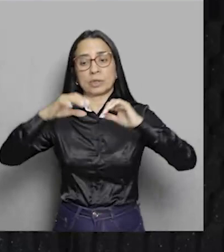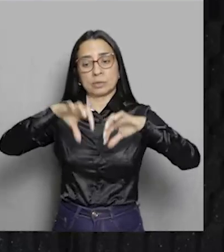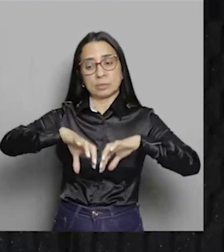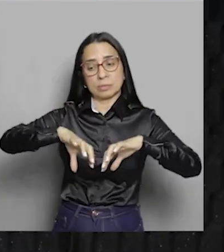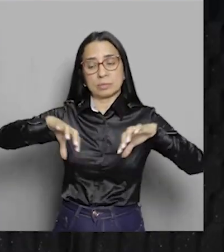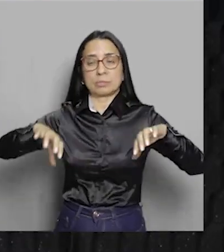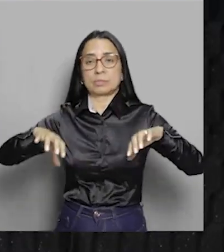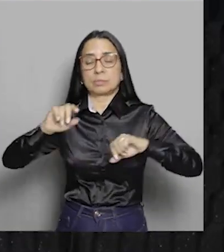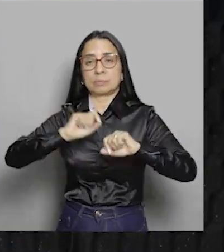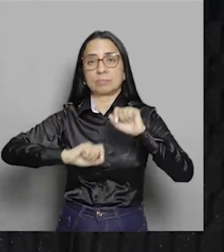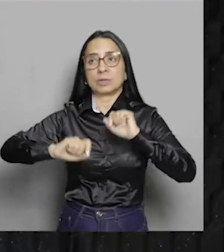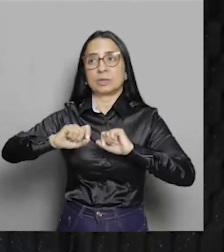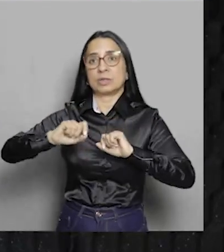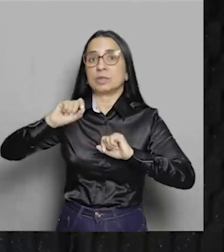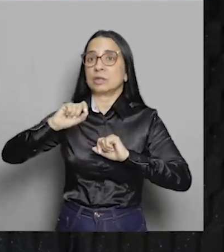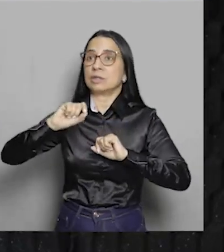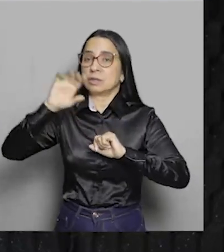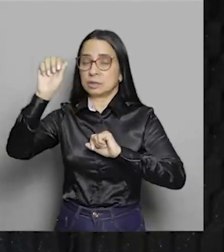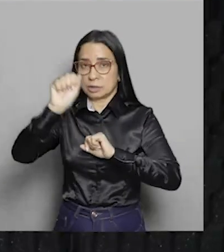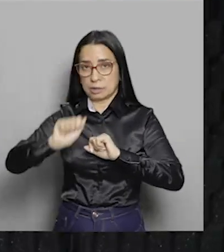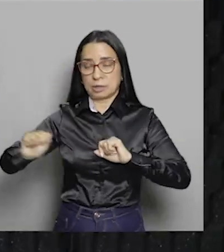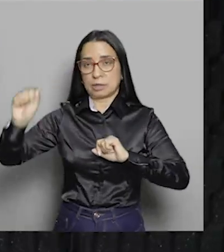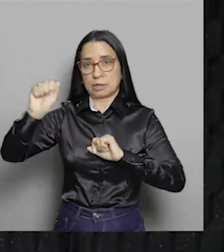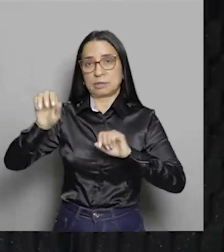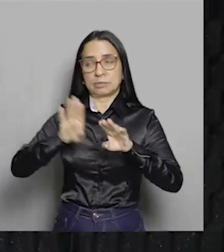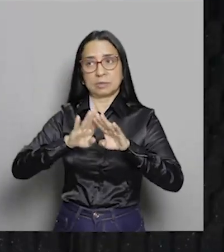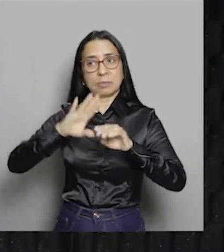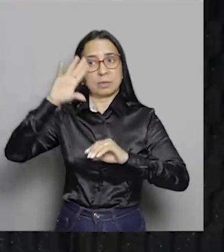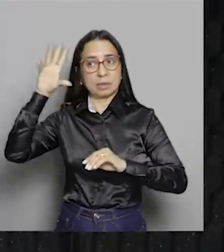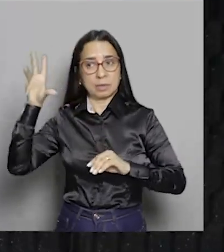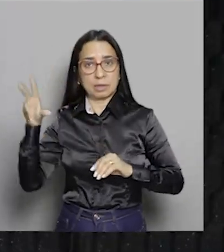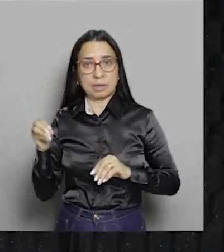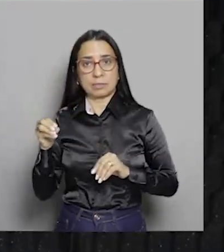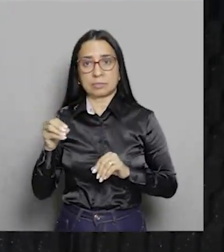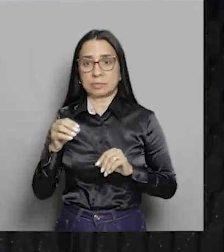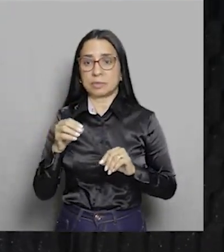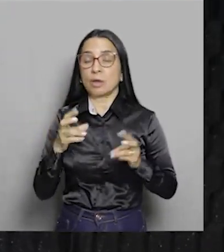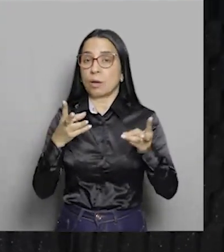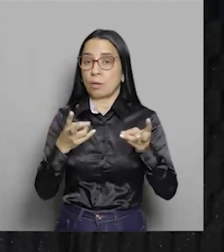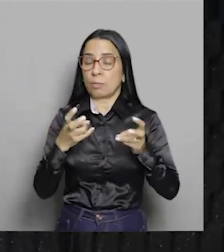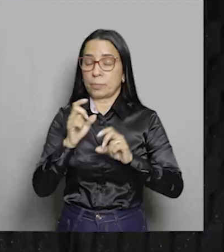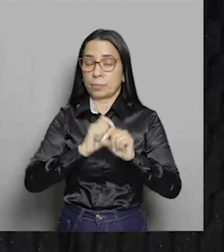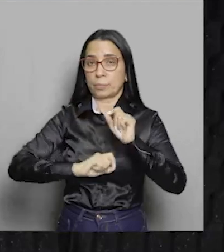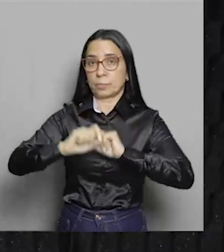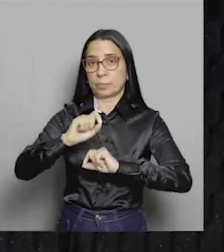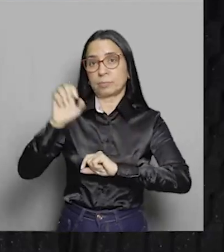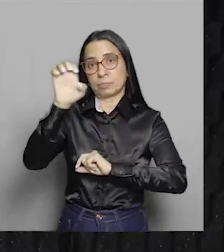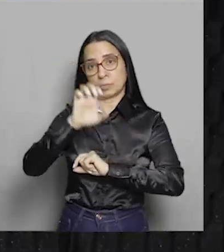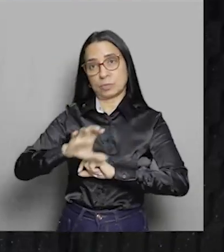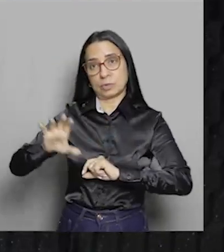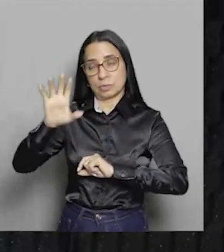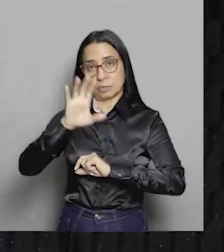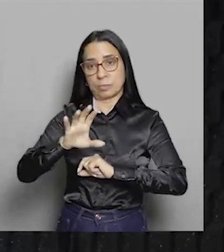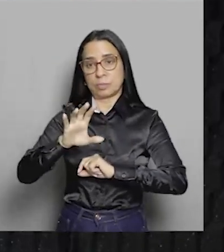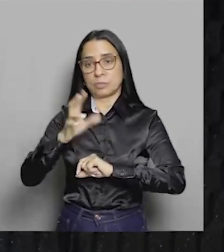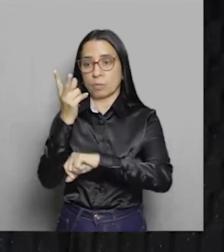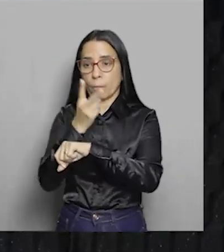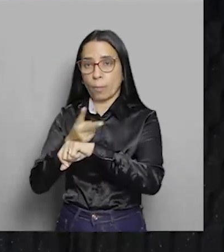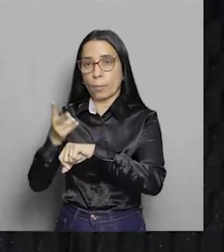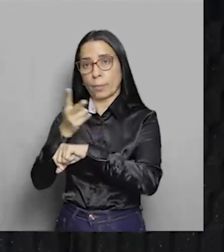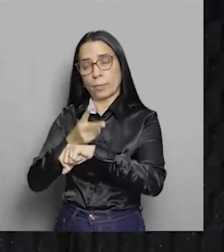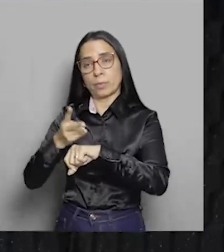e da Ásia, observe que os europeus, eles irão buscar na África e na